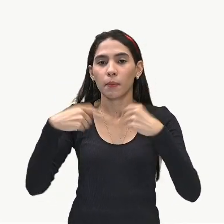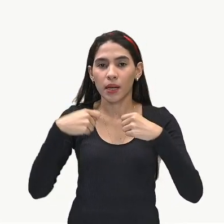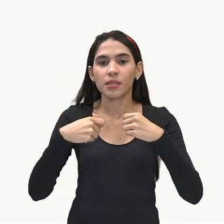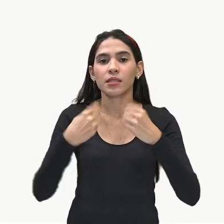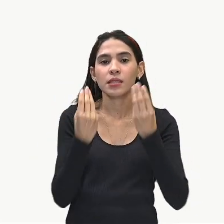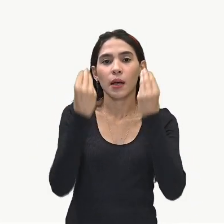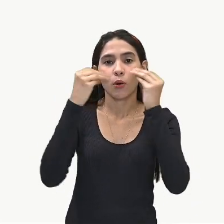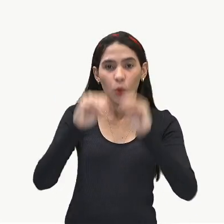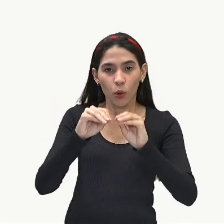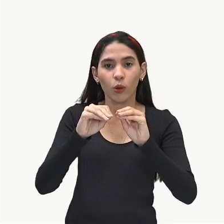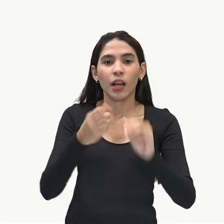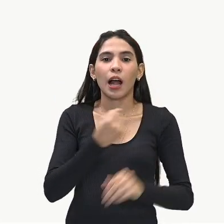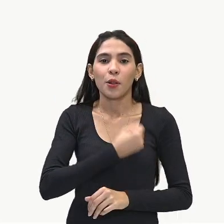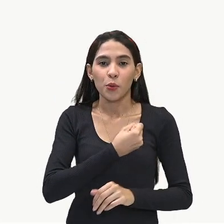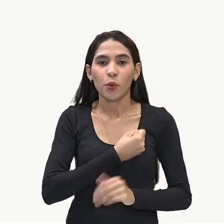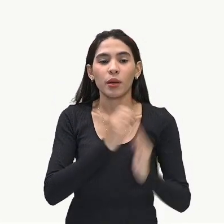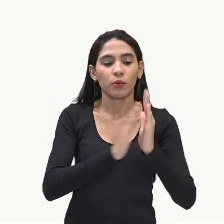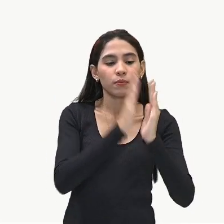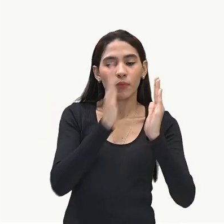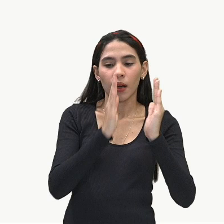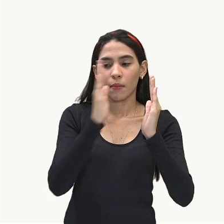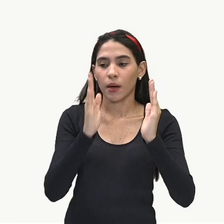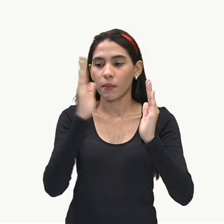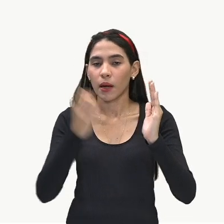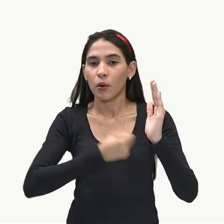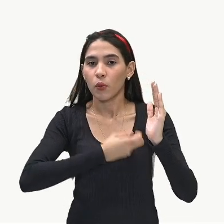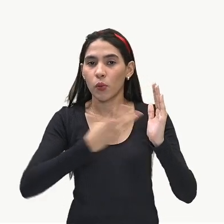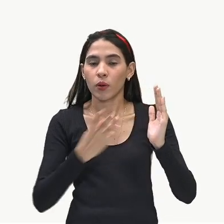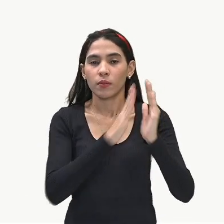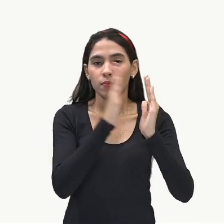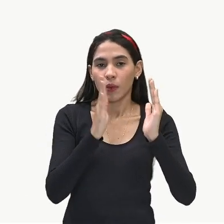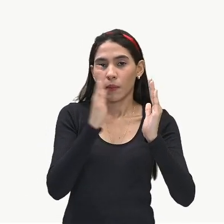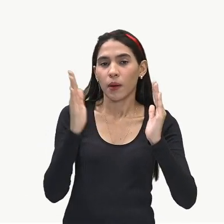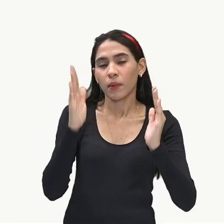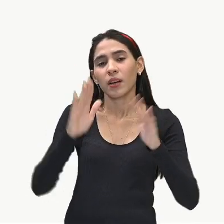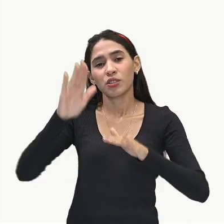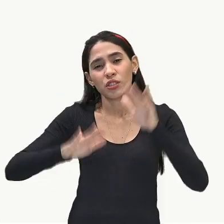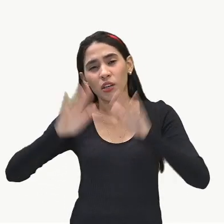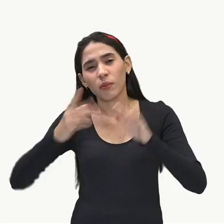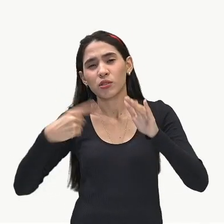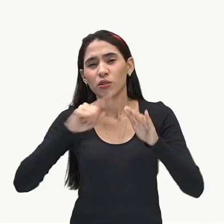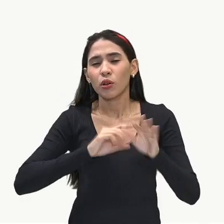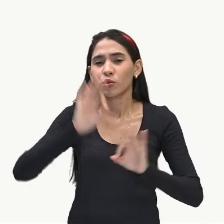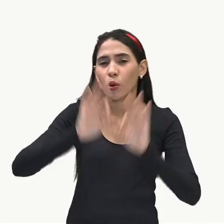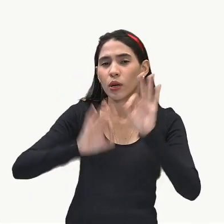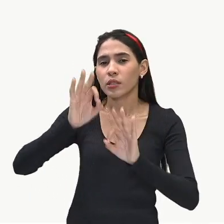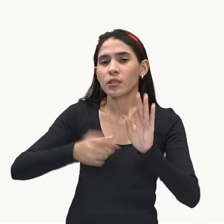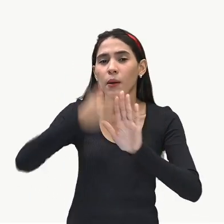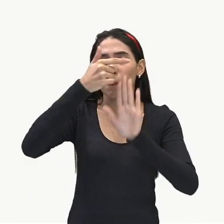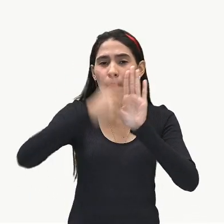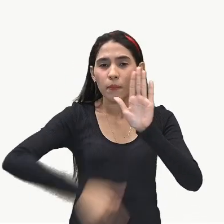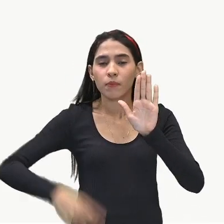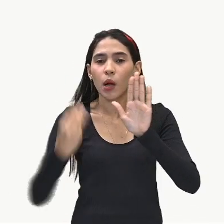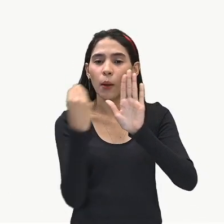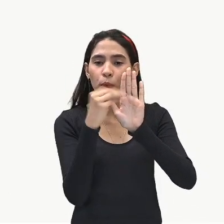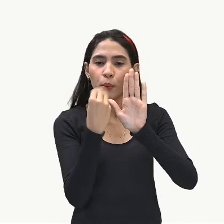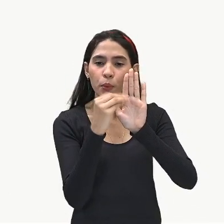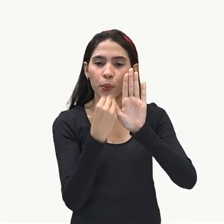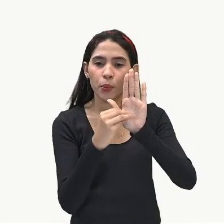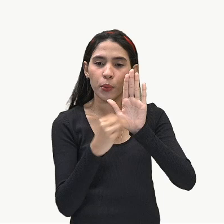números. Geralmente demonstramos as sequências fazendo uma lista de seus termos